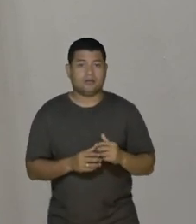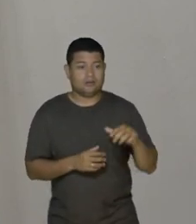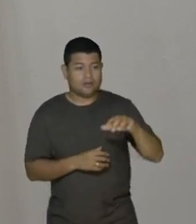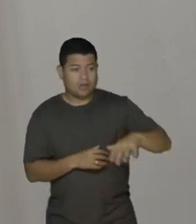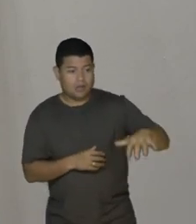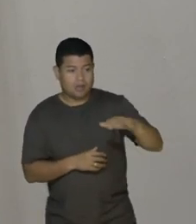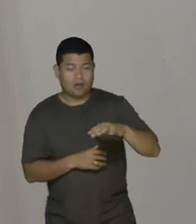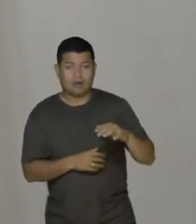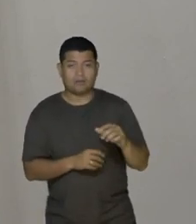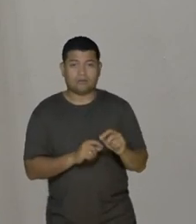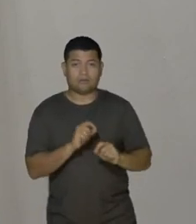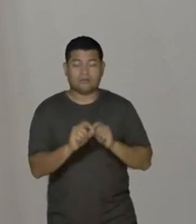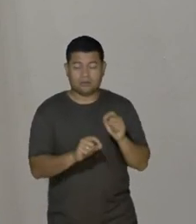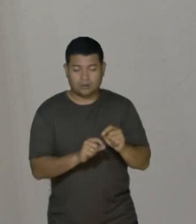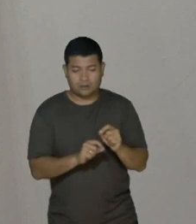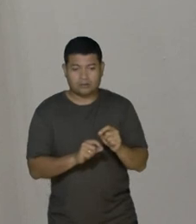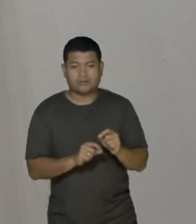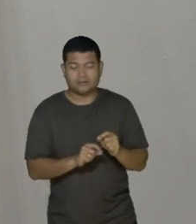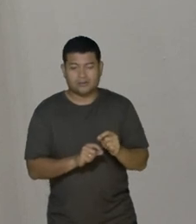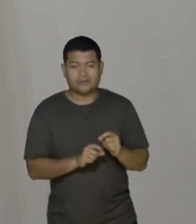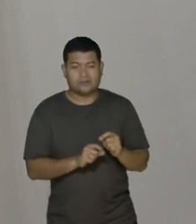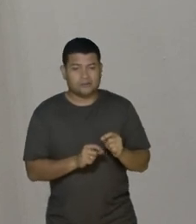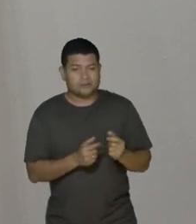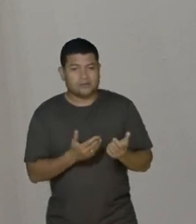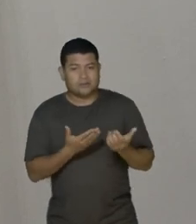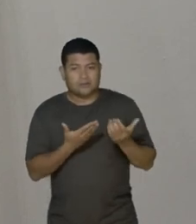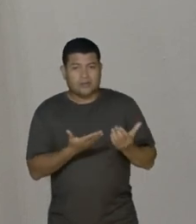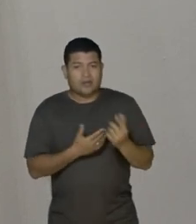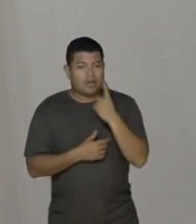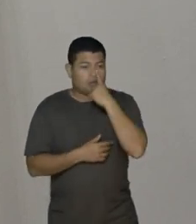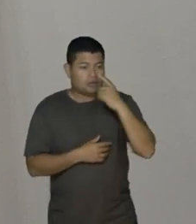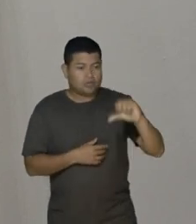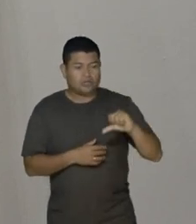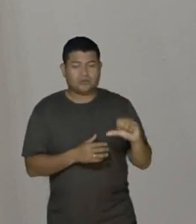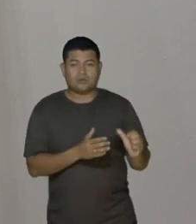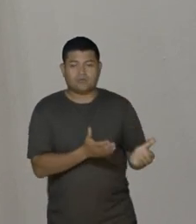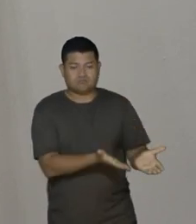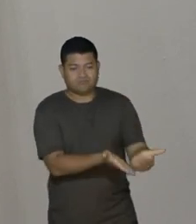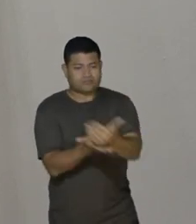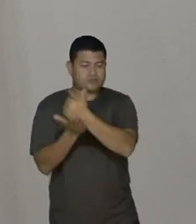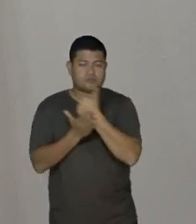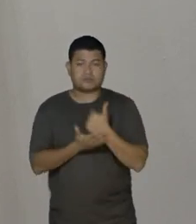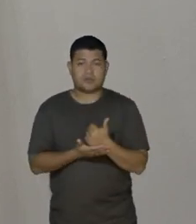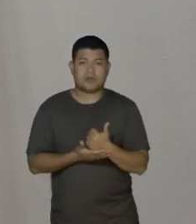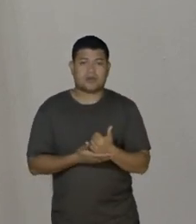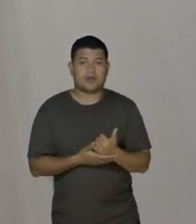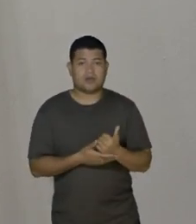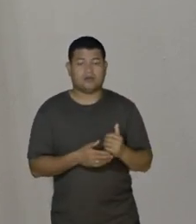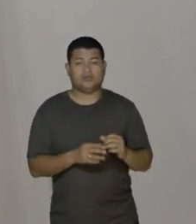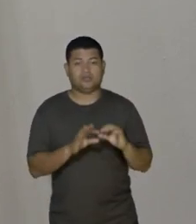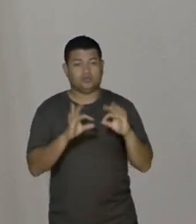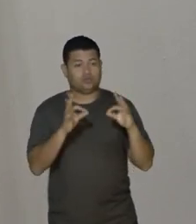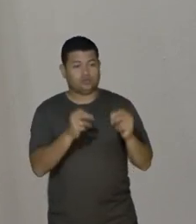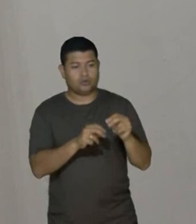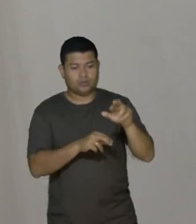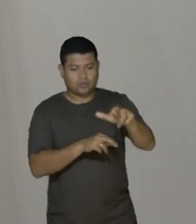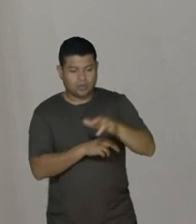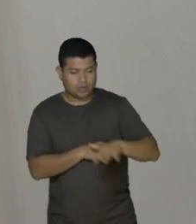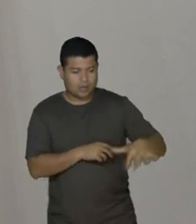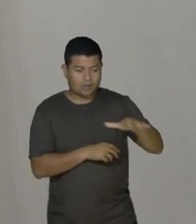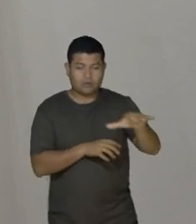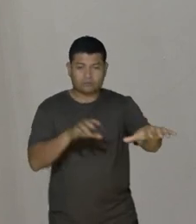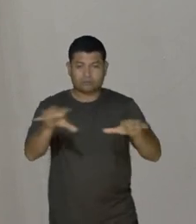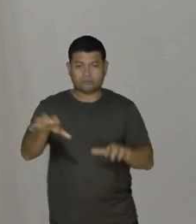Norte e Sul, Planalto Norte, Vale do Tapucu, Vale do Itajaí, Alto Vale da Serra Catarinense.